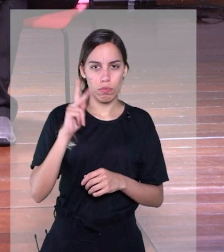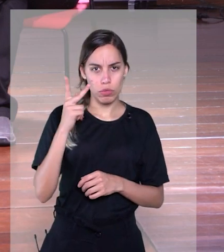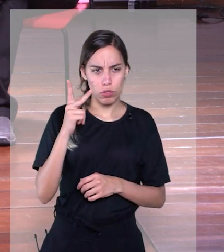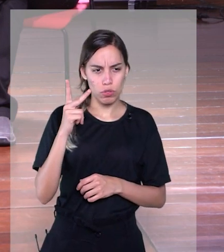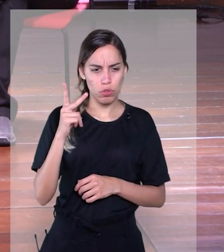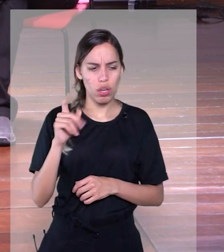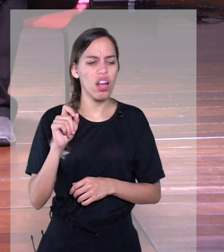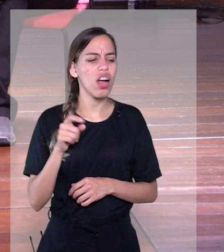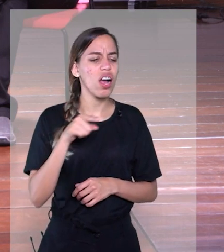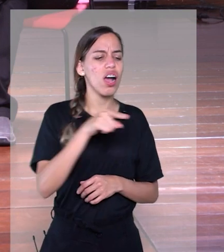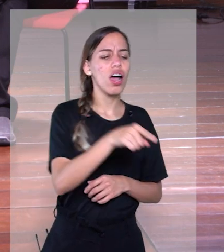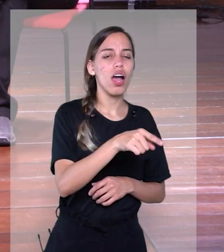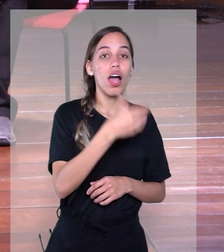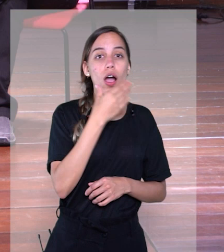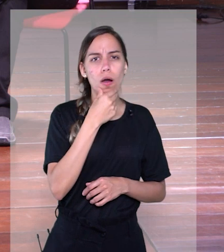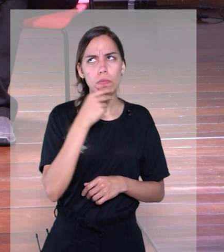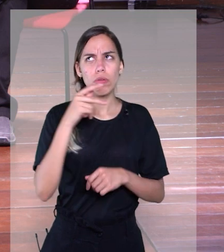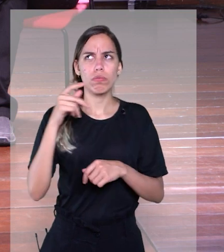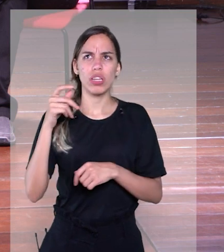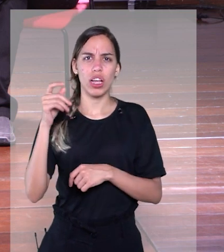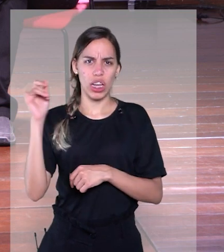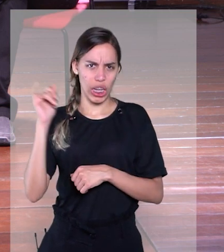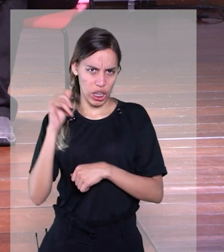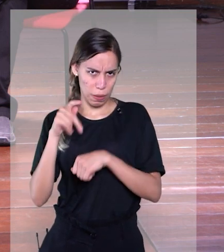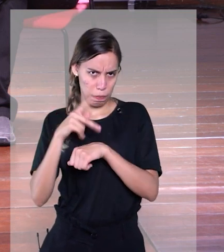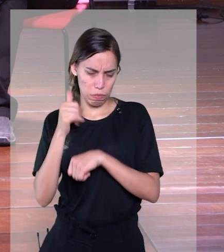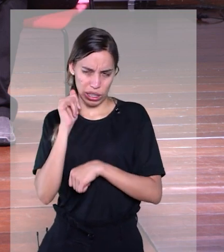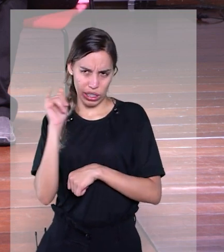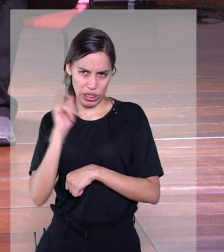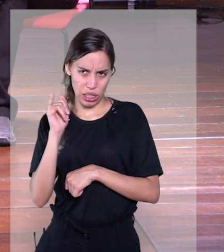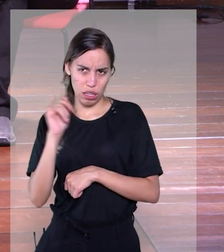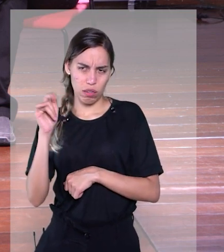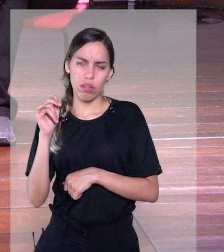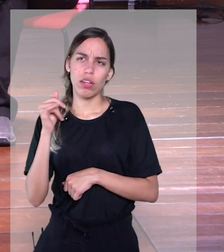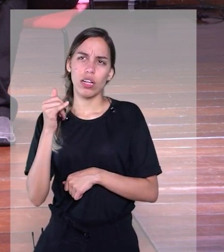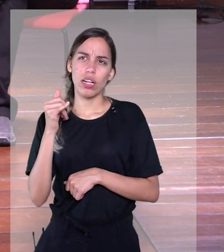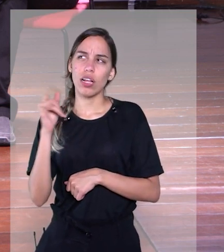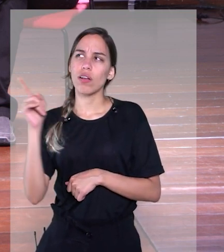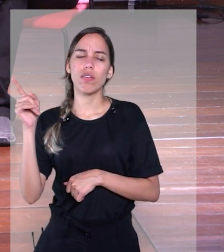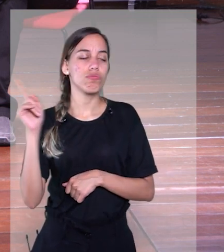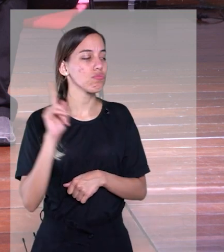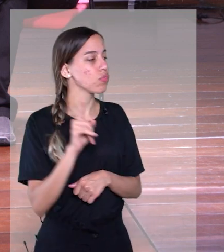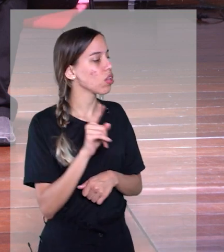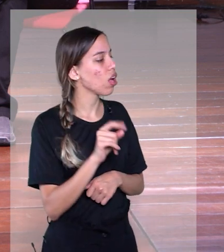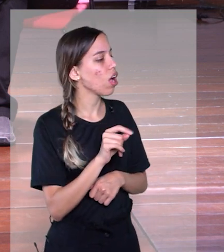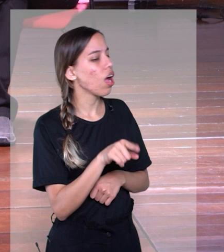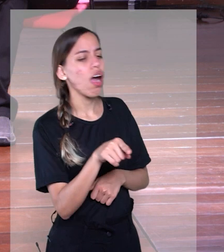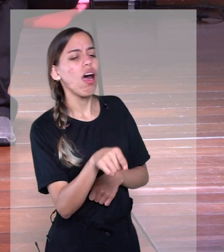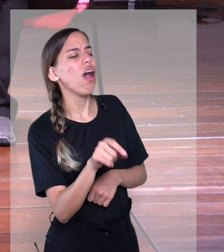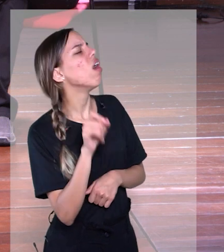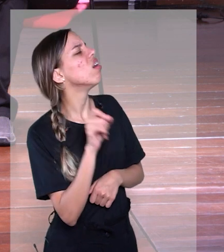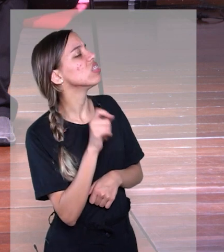famoso em Brasília. Que é? Não, como Ungaretti. Que é Ungaretti? Quem é Ungaretti? Ele não sabia nem que era